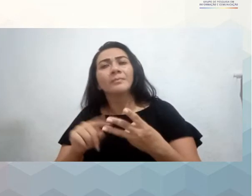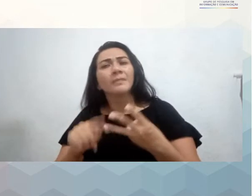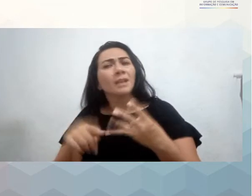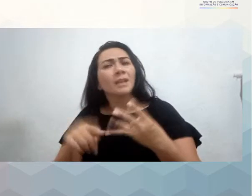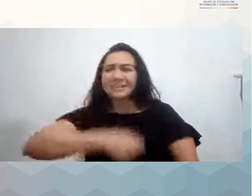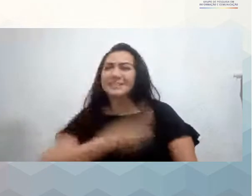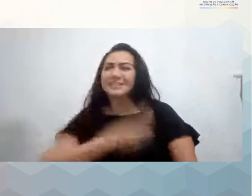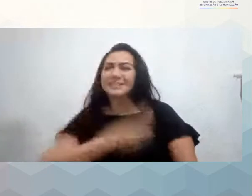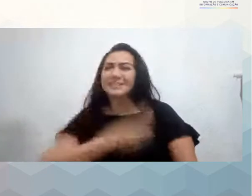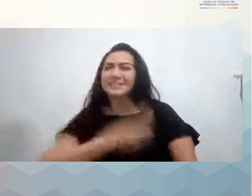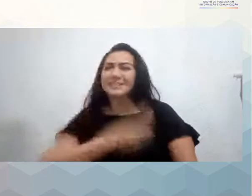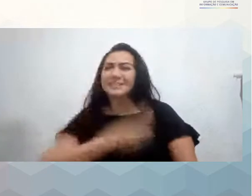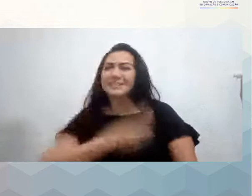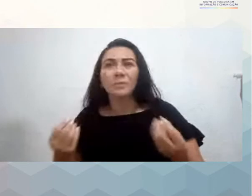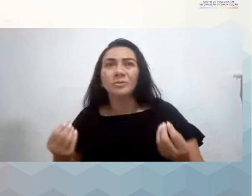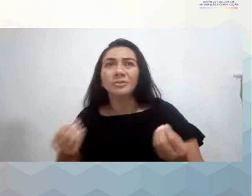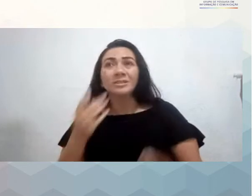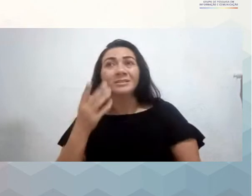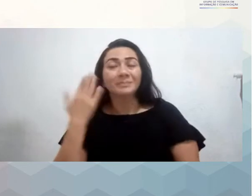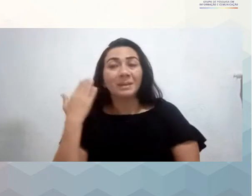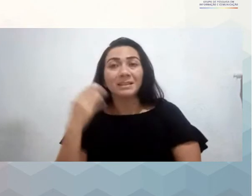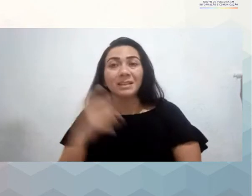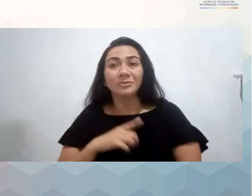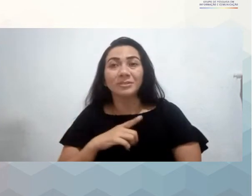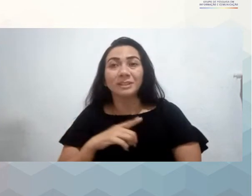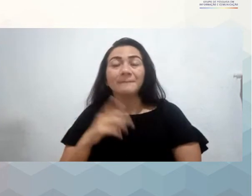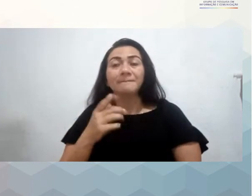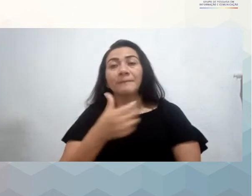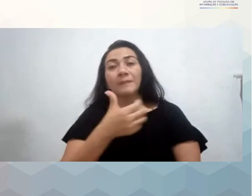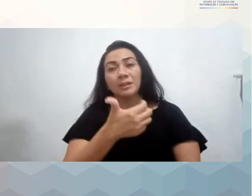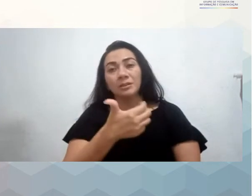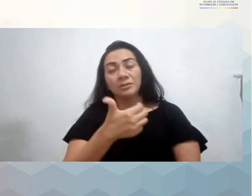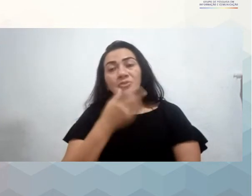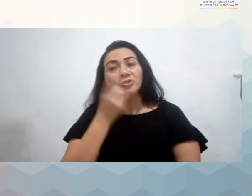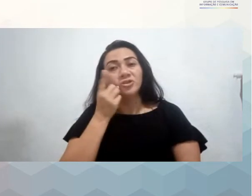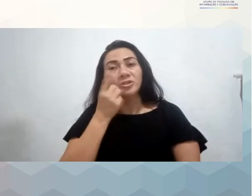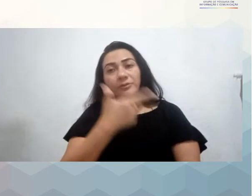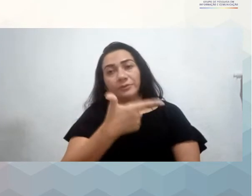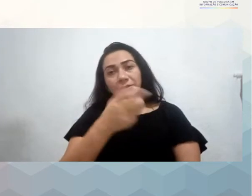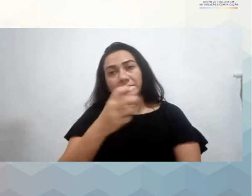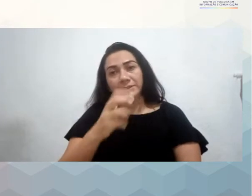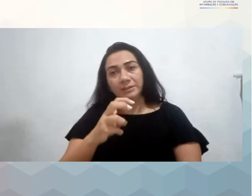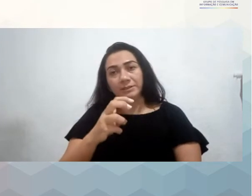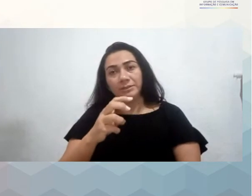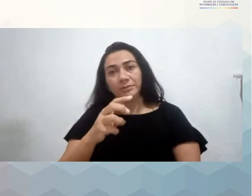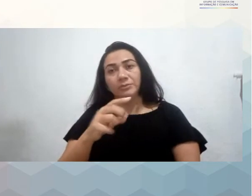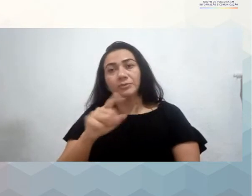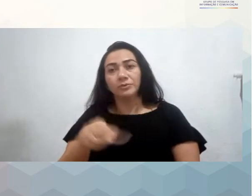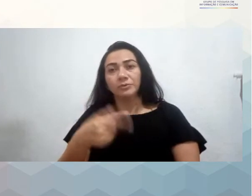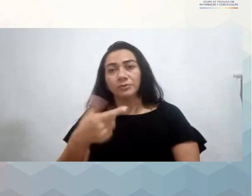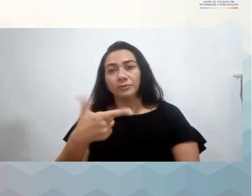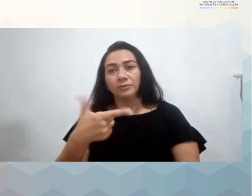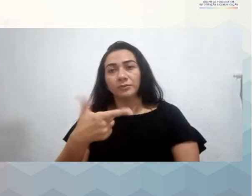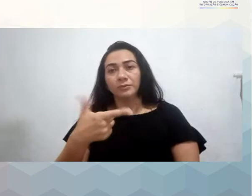27 e estou encaminhando individualmente para o e-mail de cada um de vocês. Então, eu quero pedir